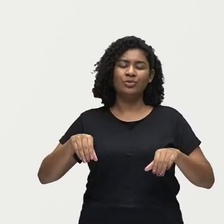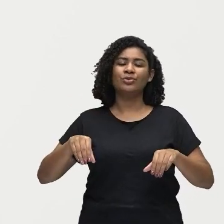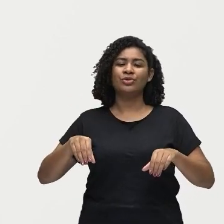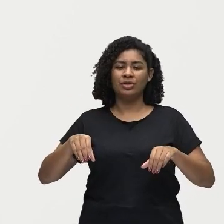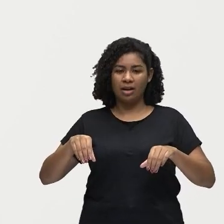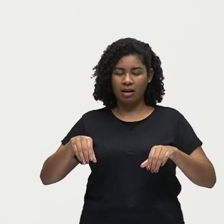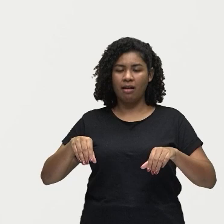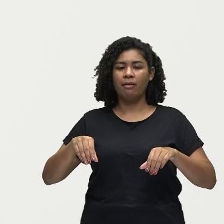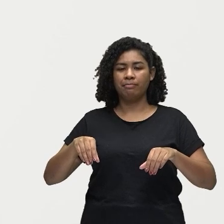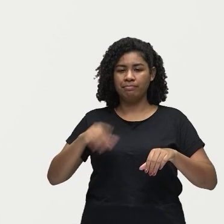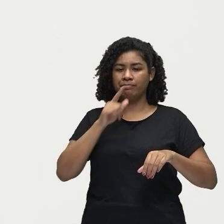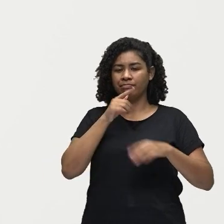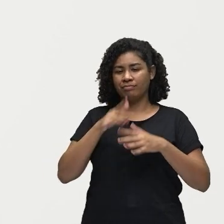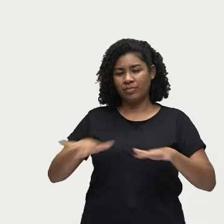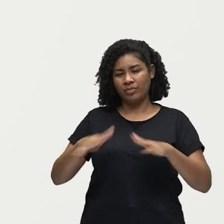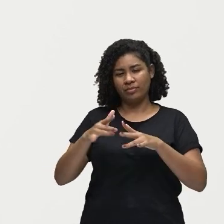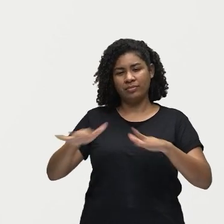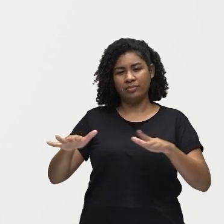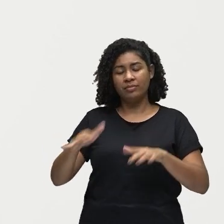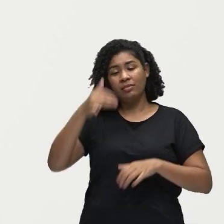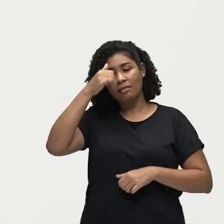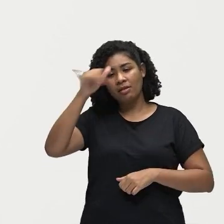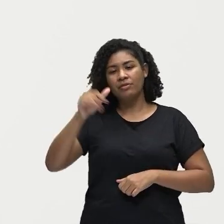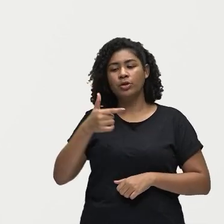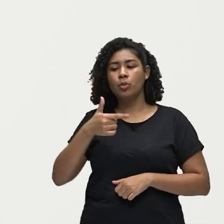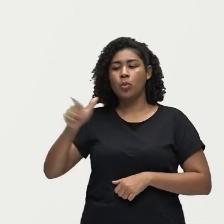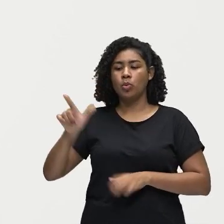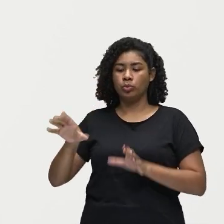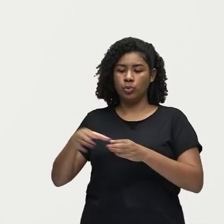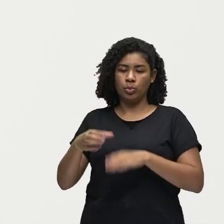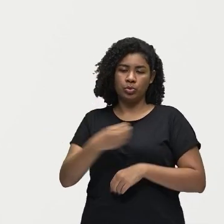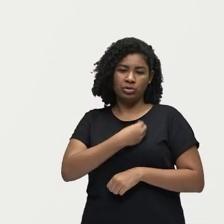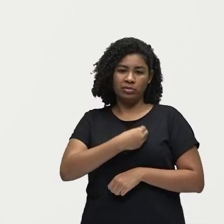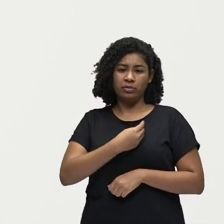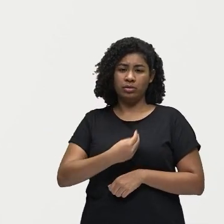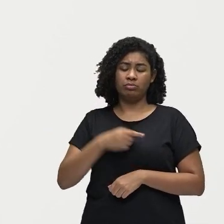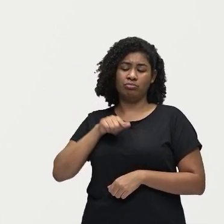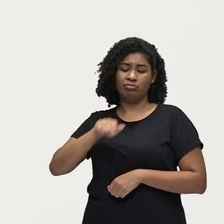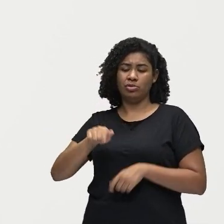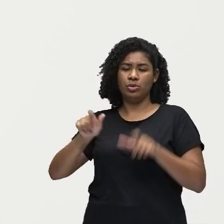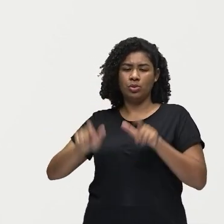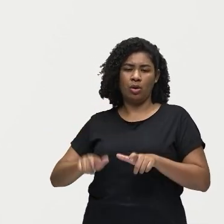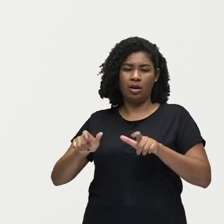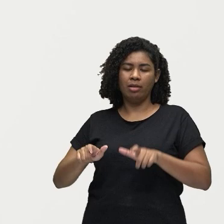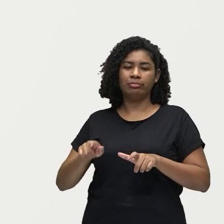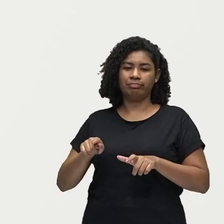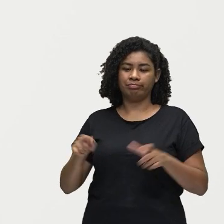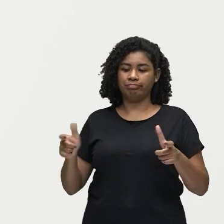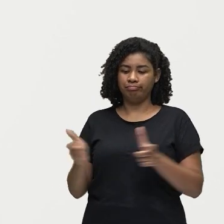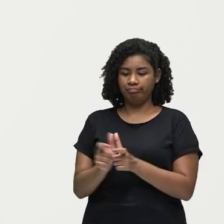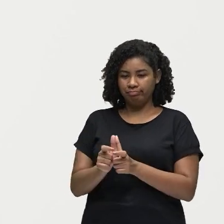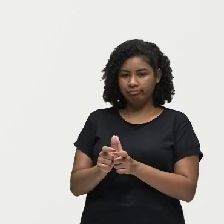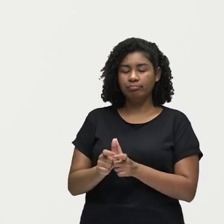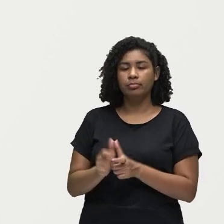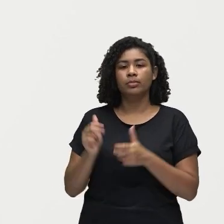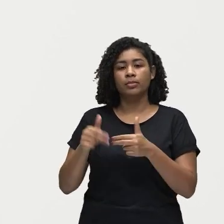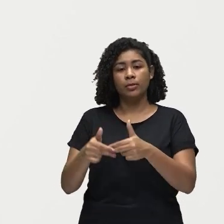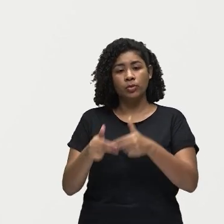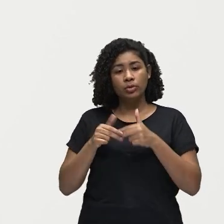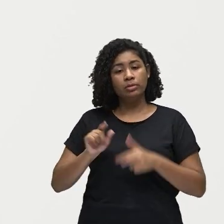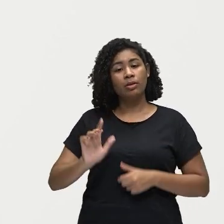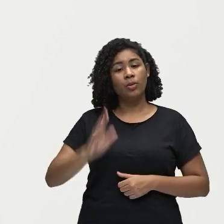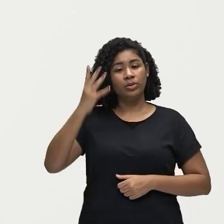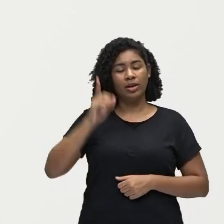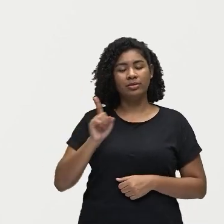evitam que outras espécies possam existir. Então, quando isso acontece, a